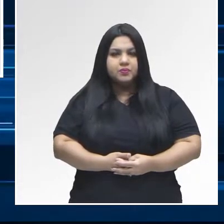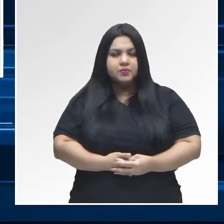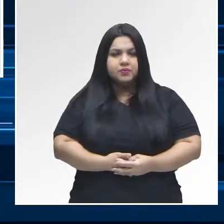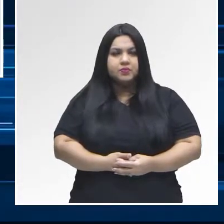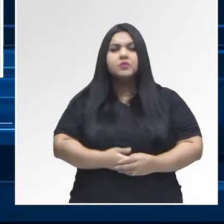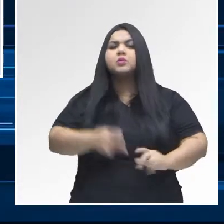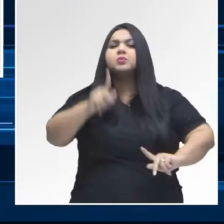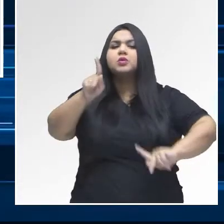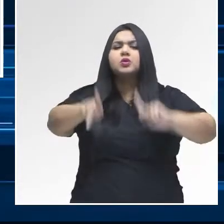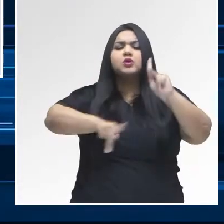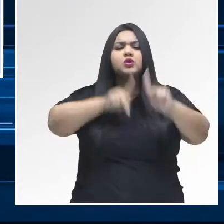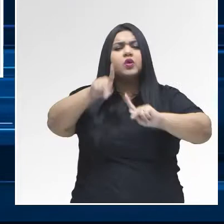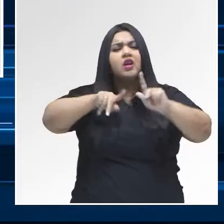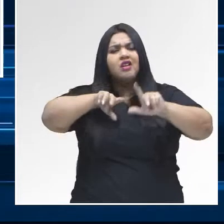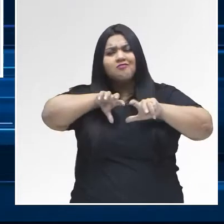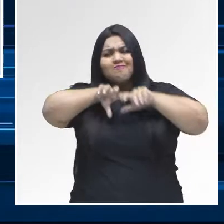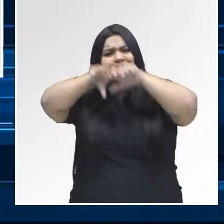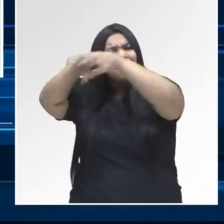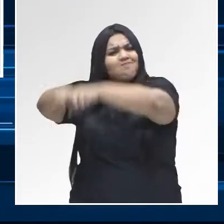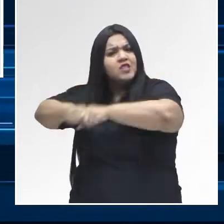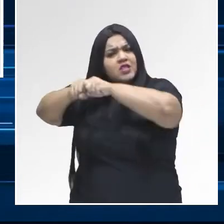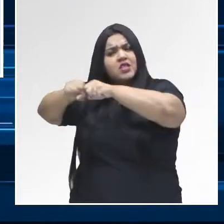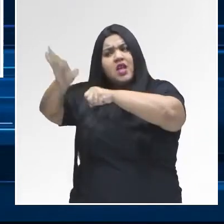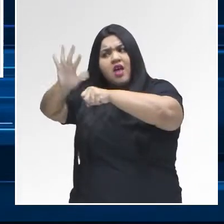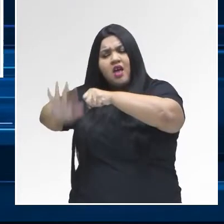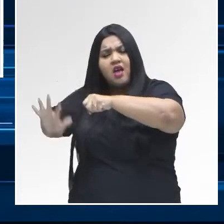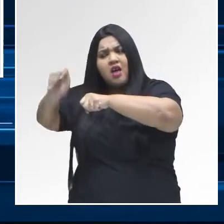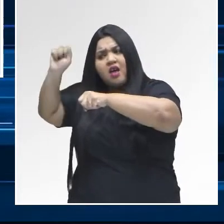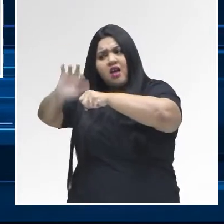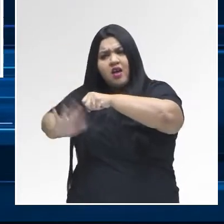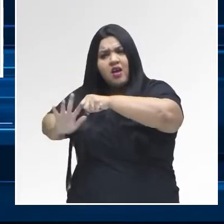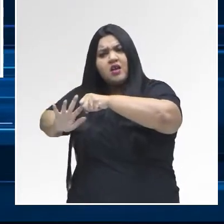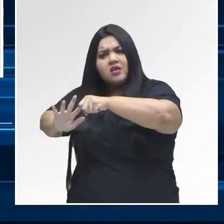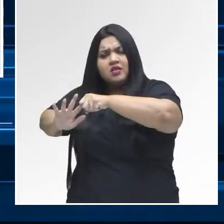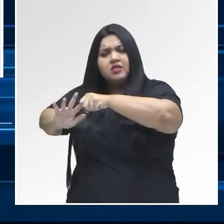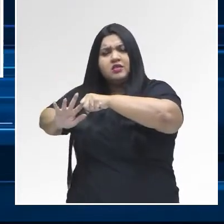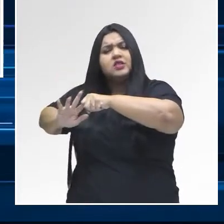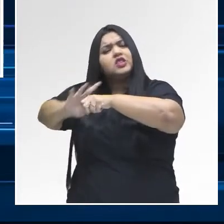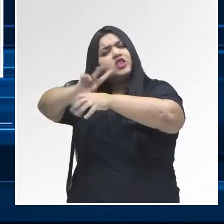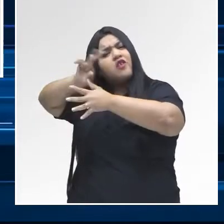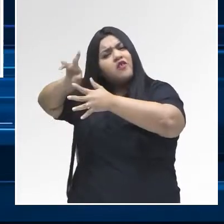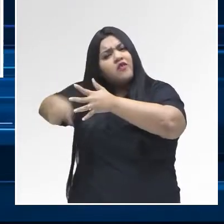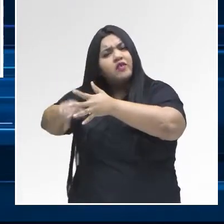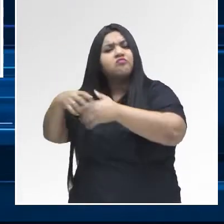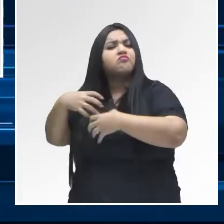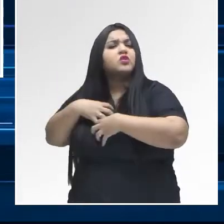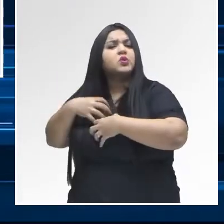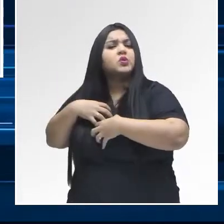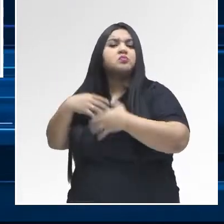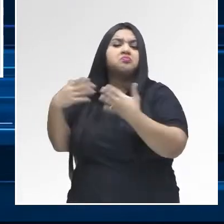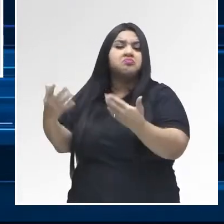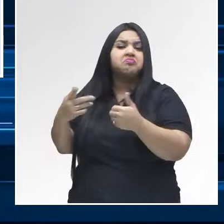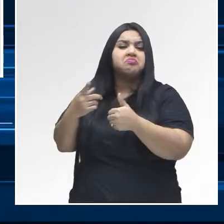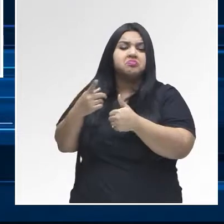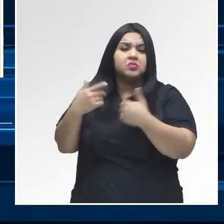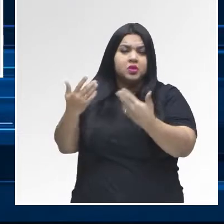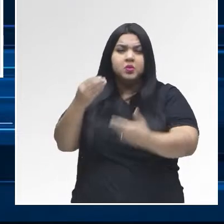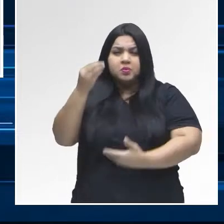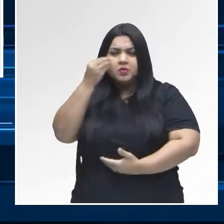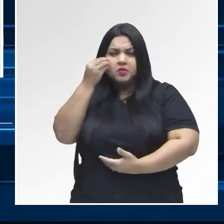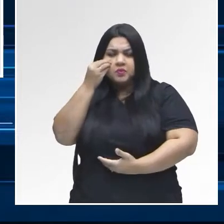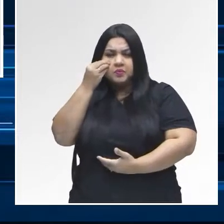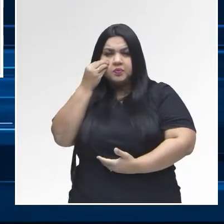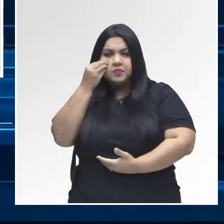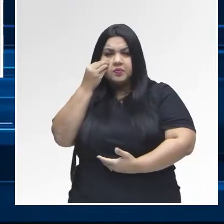Pessoas eram capturadas nestas regiões africanas e eram provenientes de diversas situações, tais quais, vamos observar então